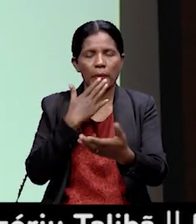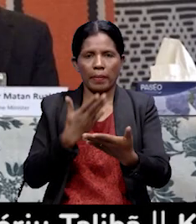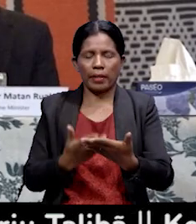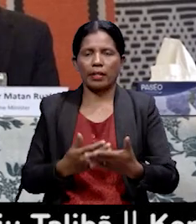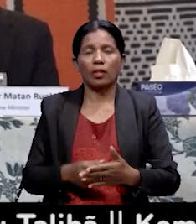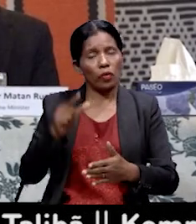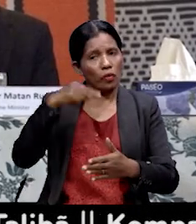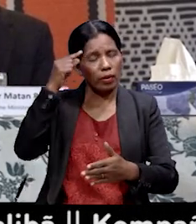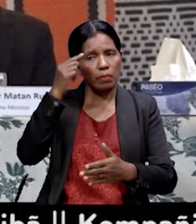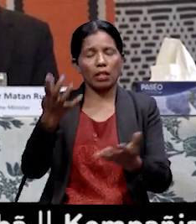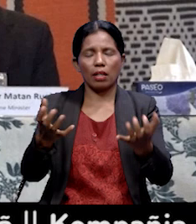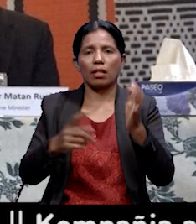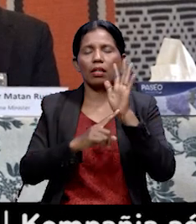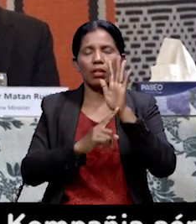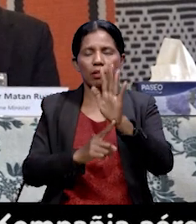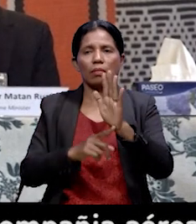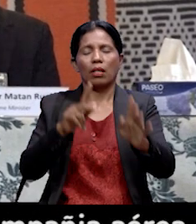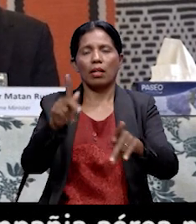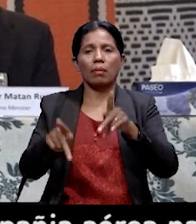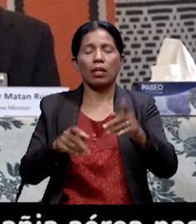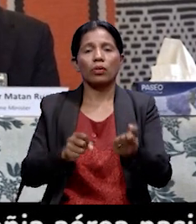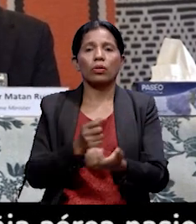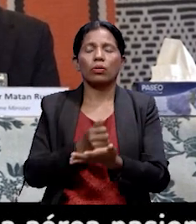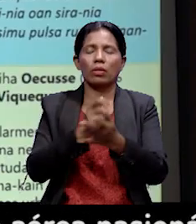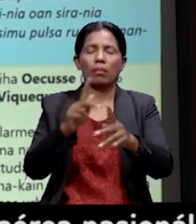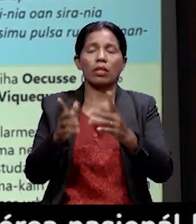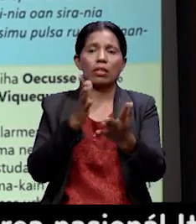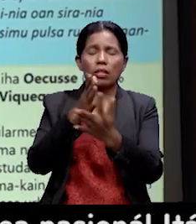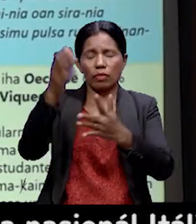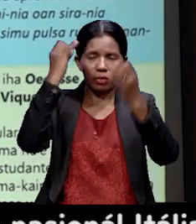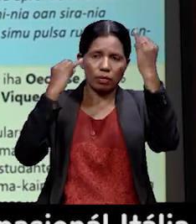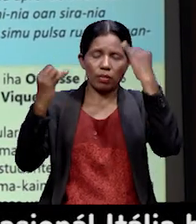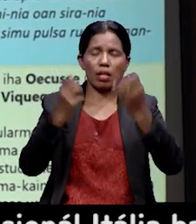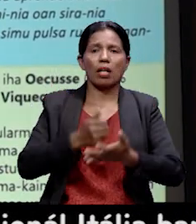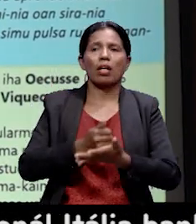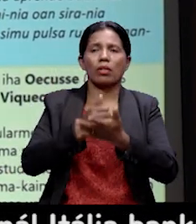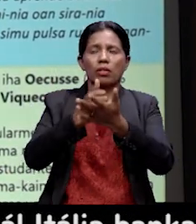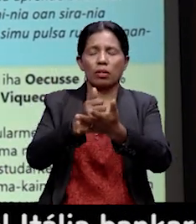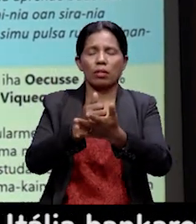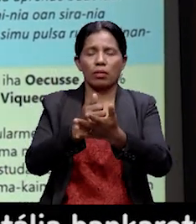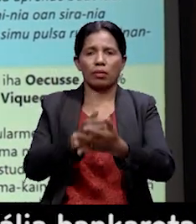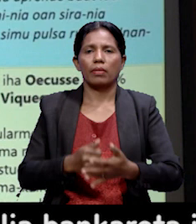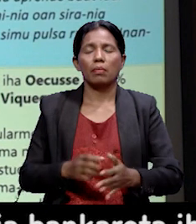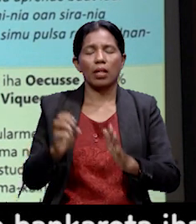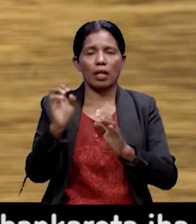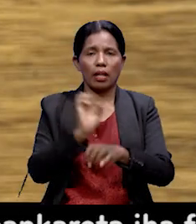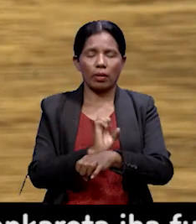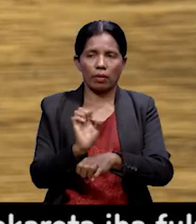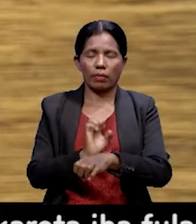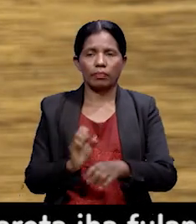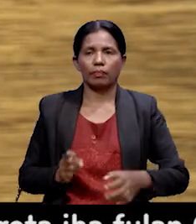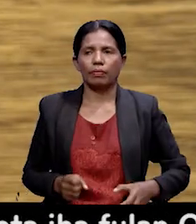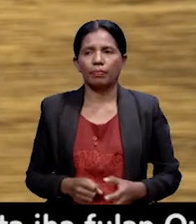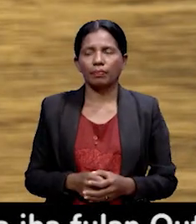Governo mas Akarak apoia comunidade, rode acessa informação, conaba apoio socioeconômico. O estudo